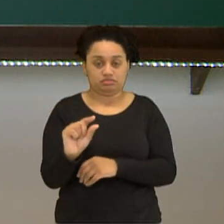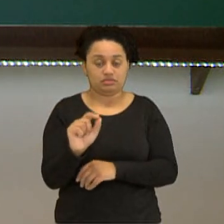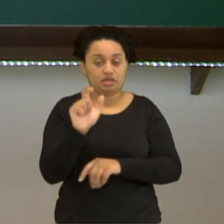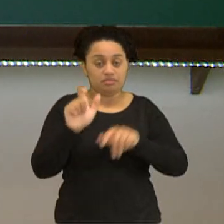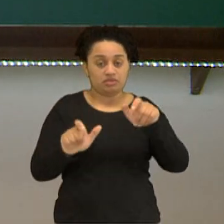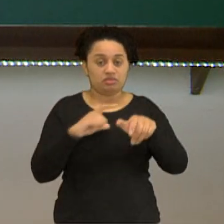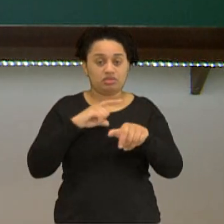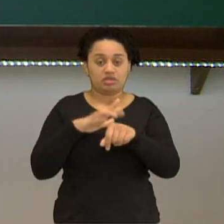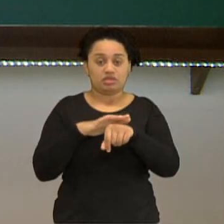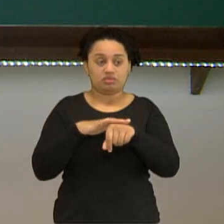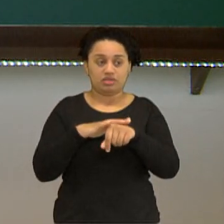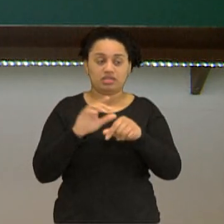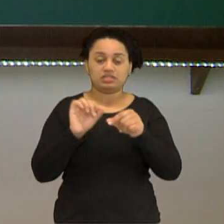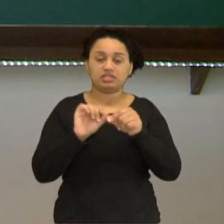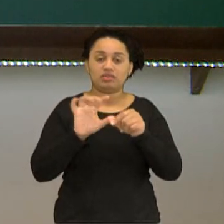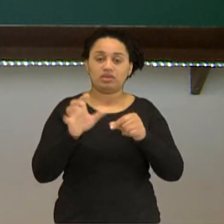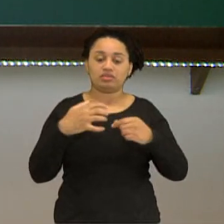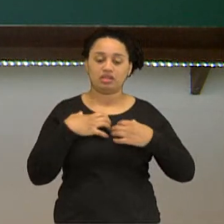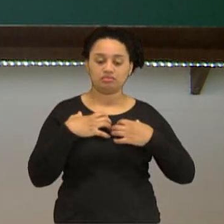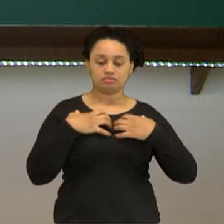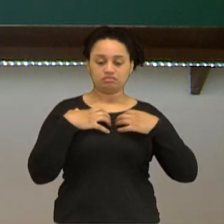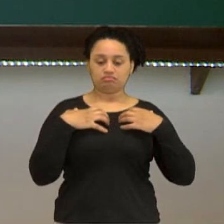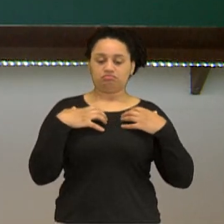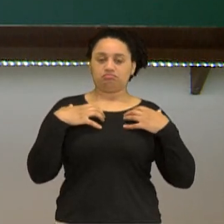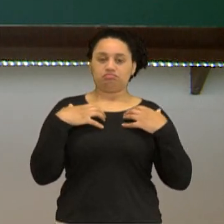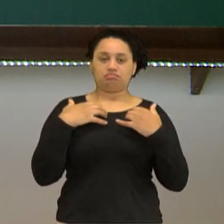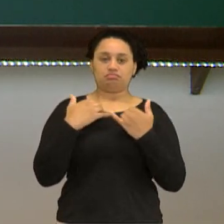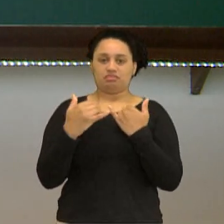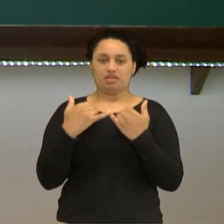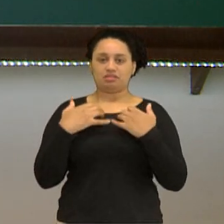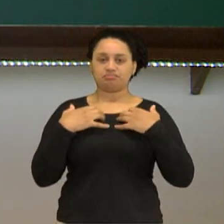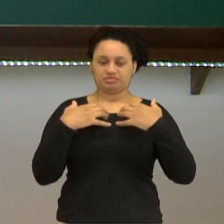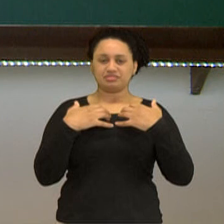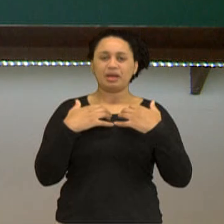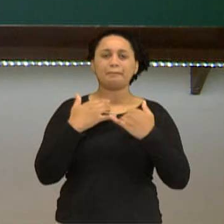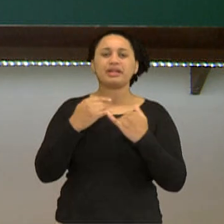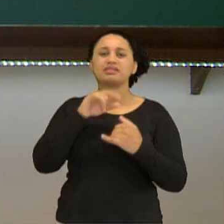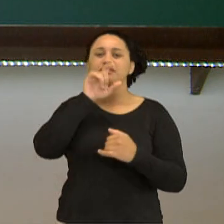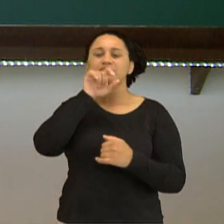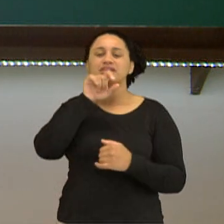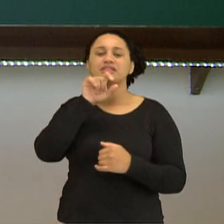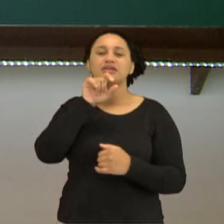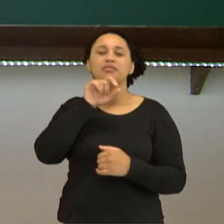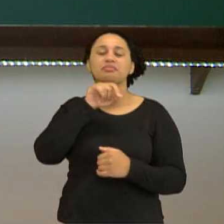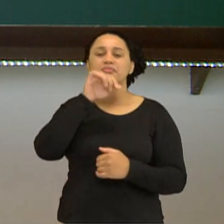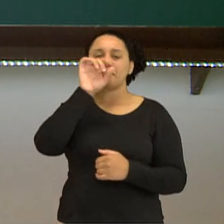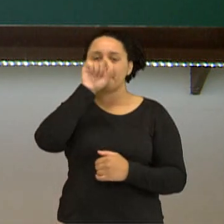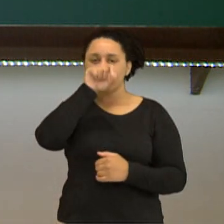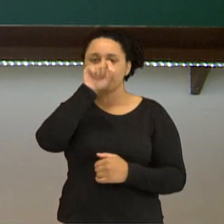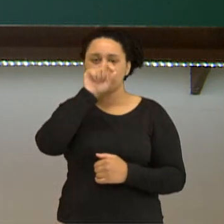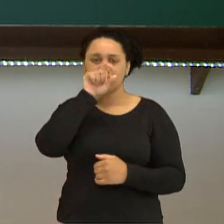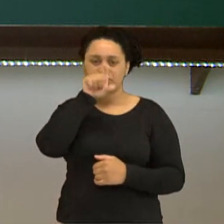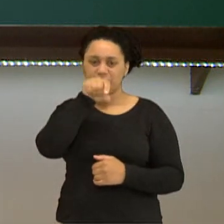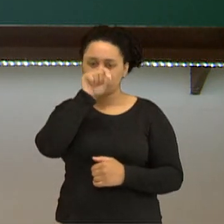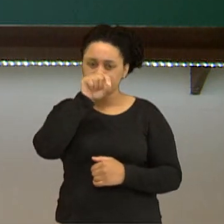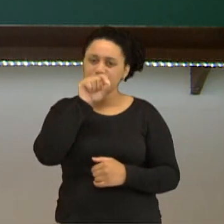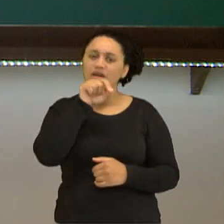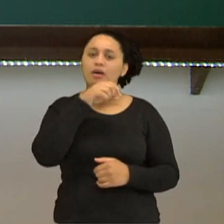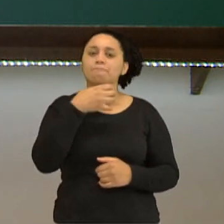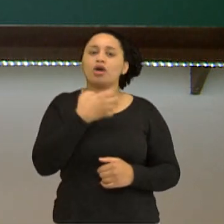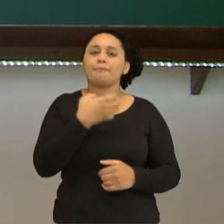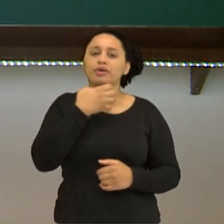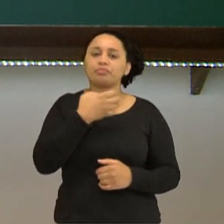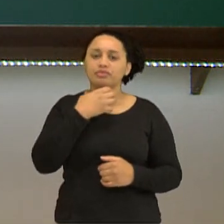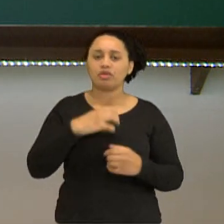pulmonar, ela tem o peito para frente, assim, ó, é chamado de peito de pombo. Ela já perdeu a elasticidade do pulmão, então ele não tem mais